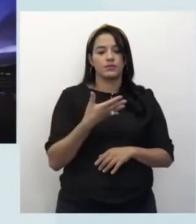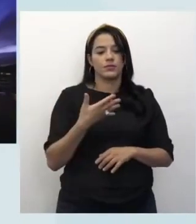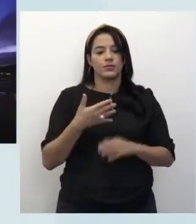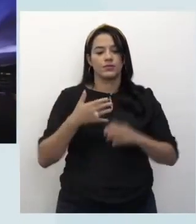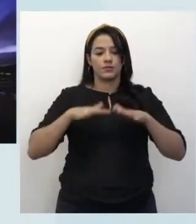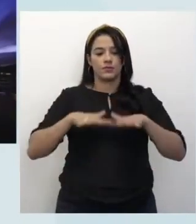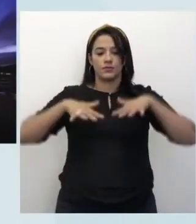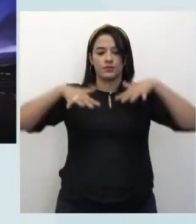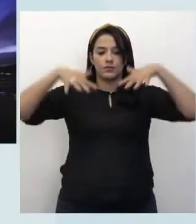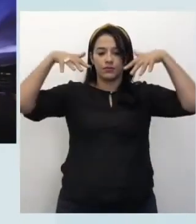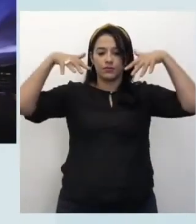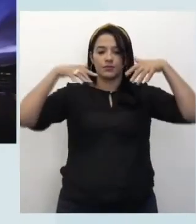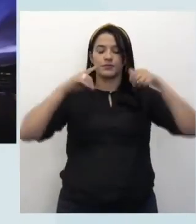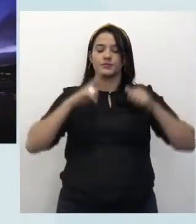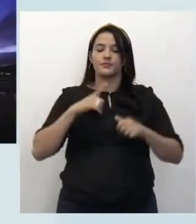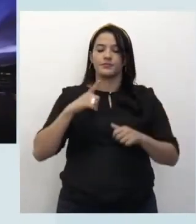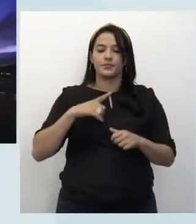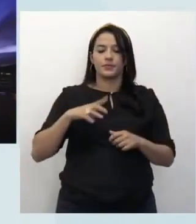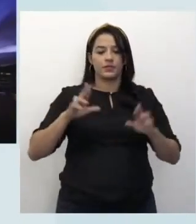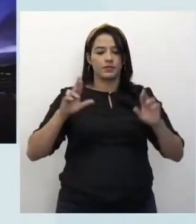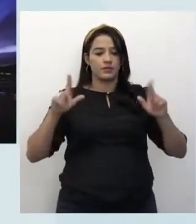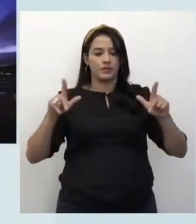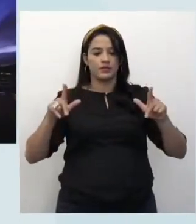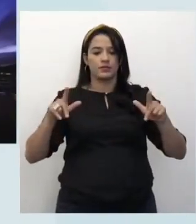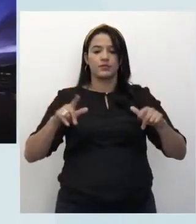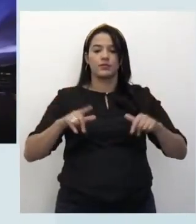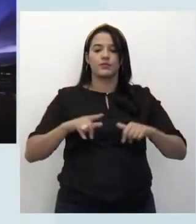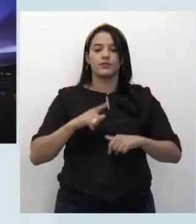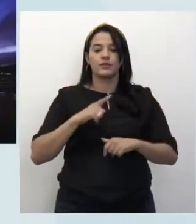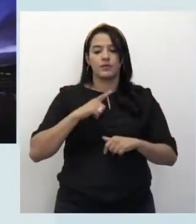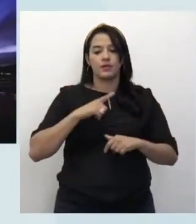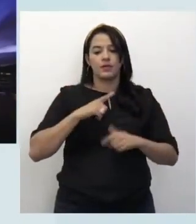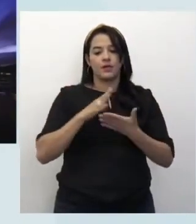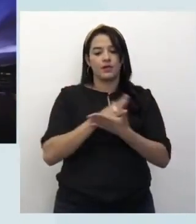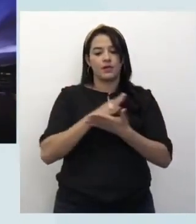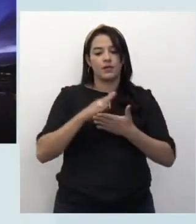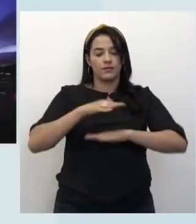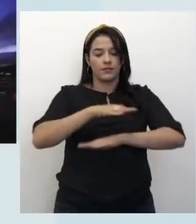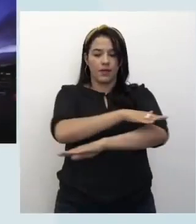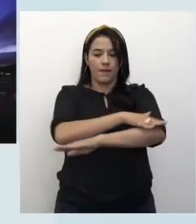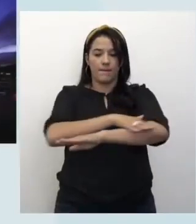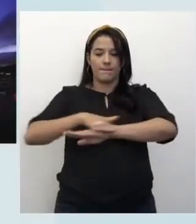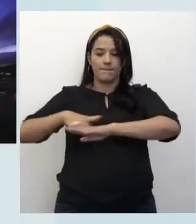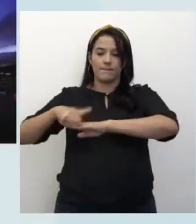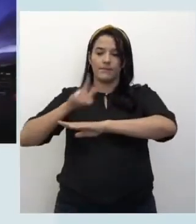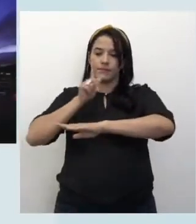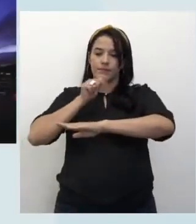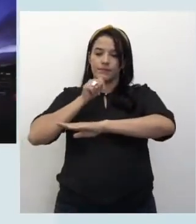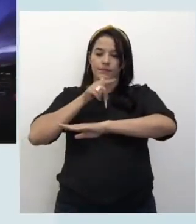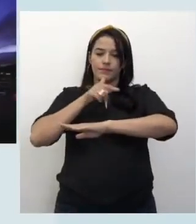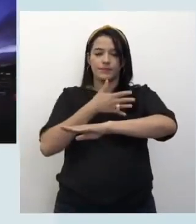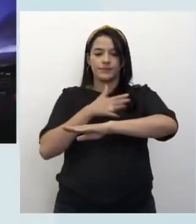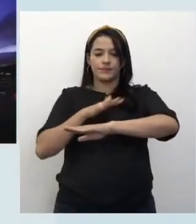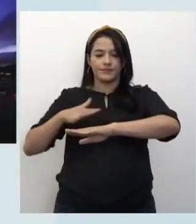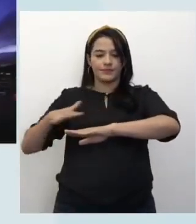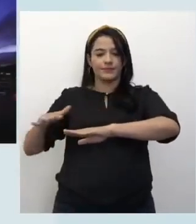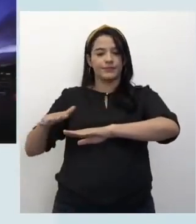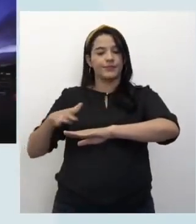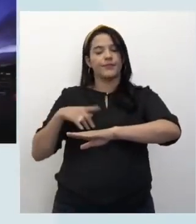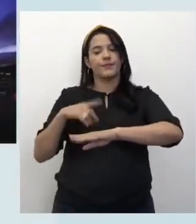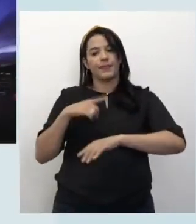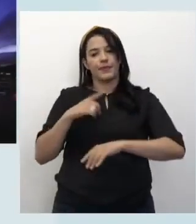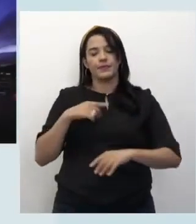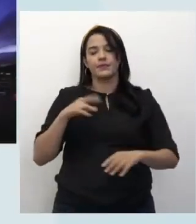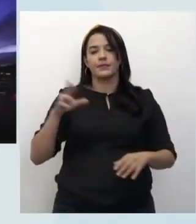alto aí, então dá para ver aí as diferenças, né? Mesmo sendo a beira-mar, né? Das diferenças que tem do que era no